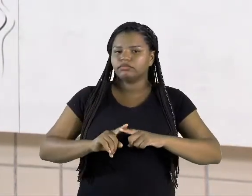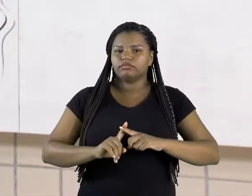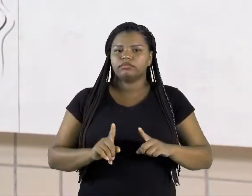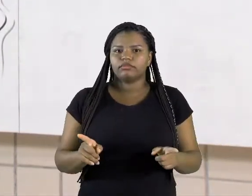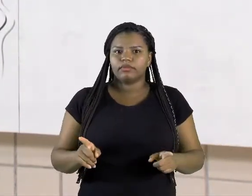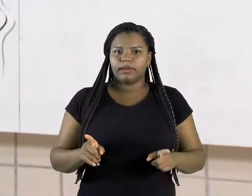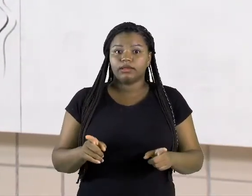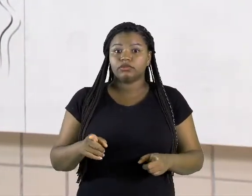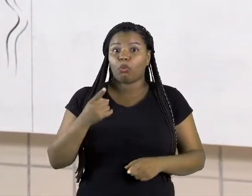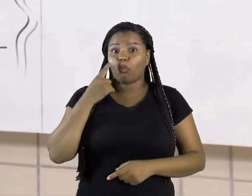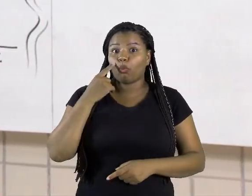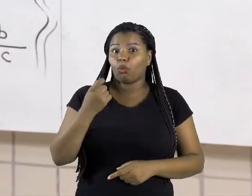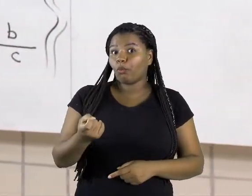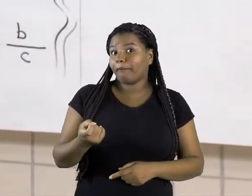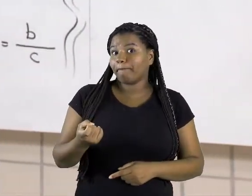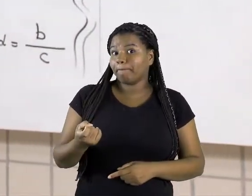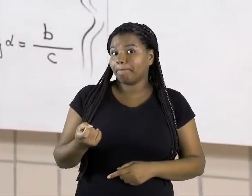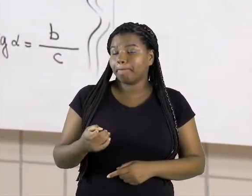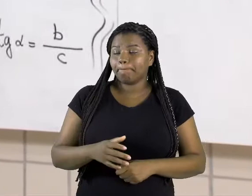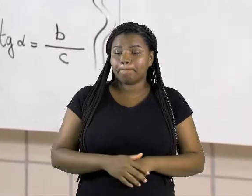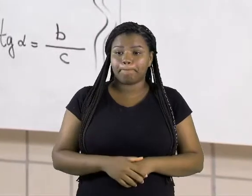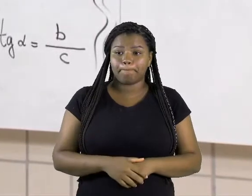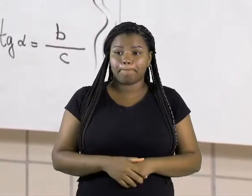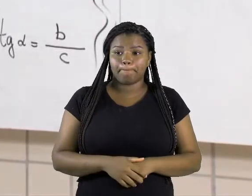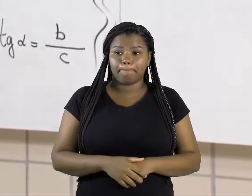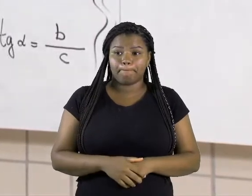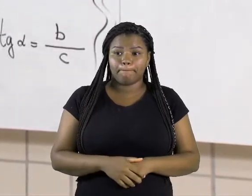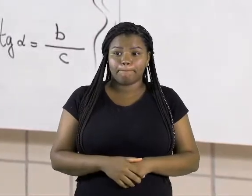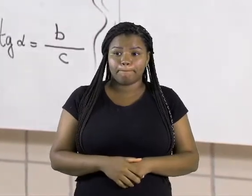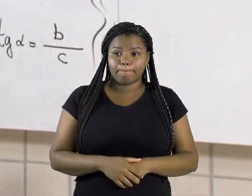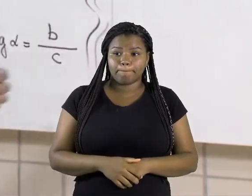coisa interessante.